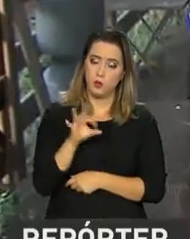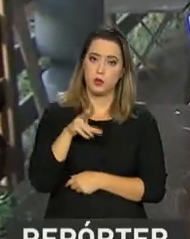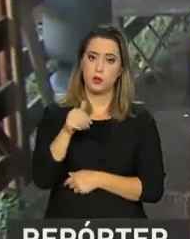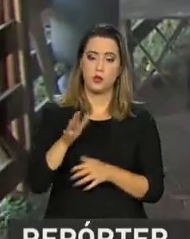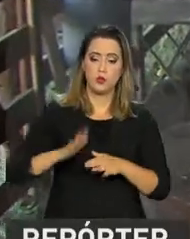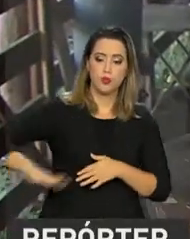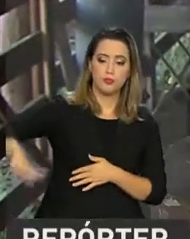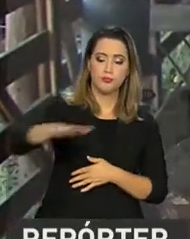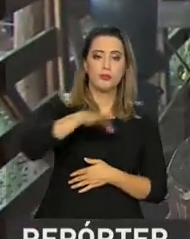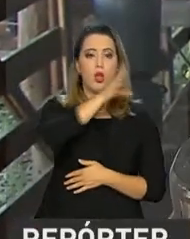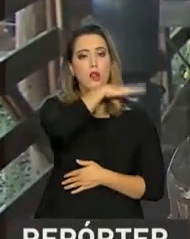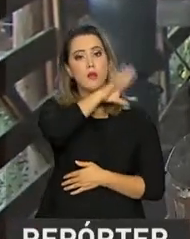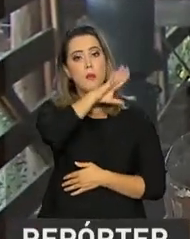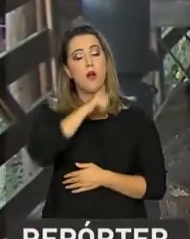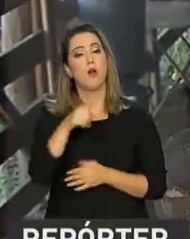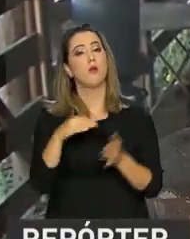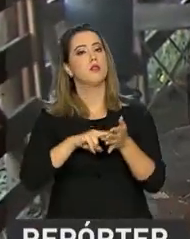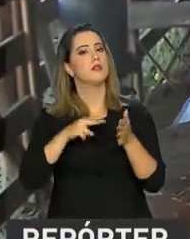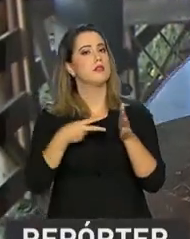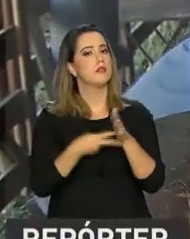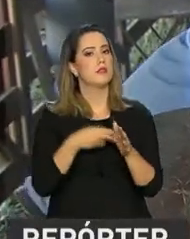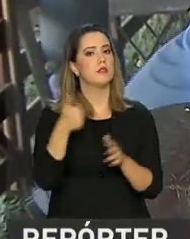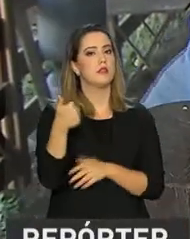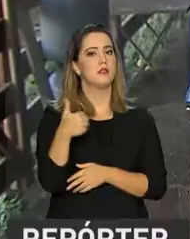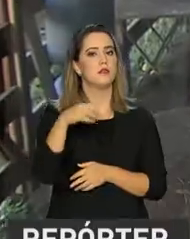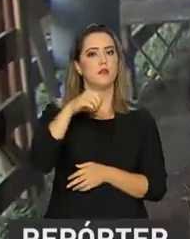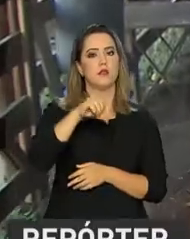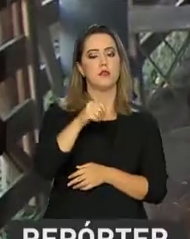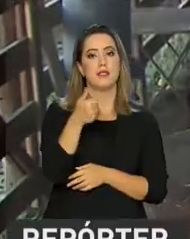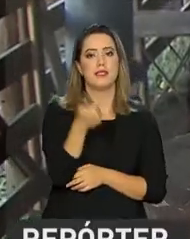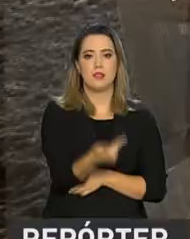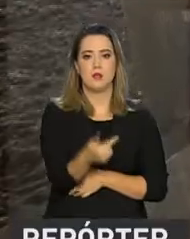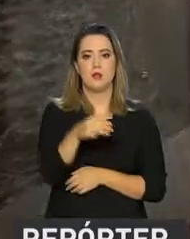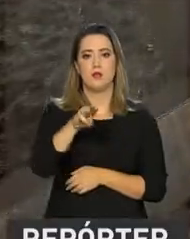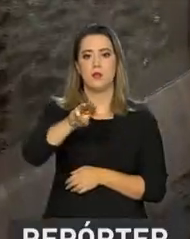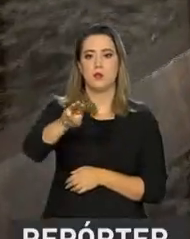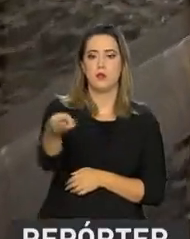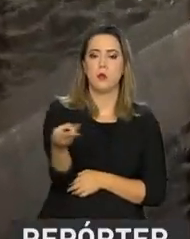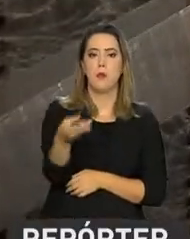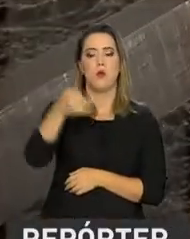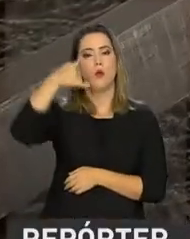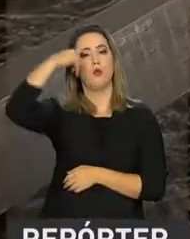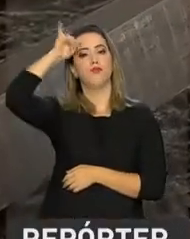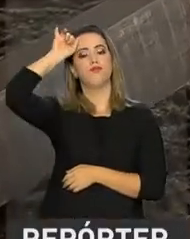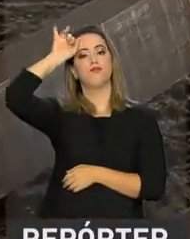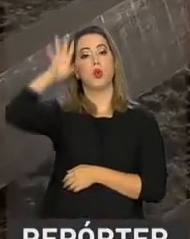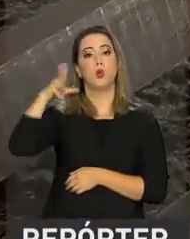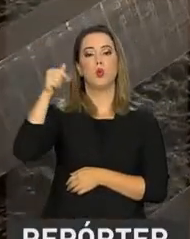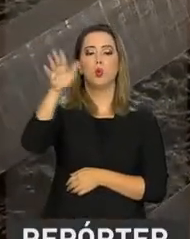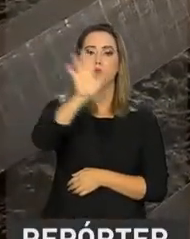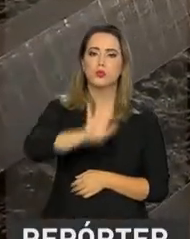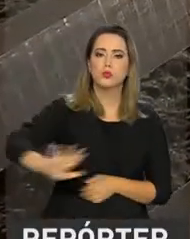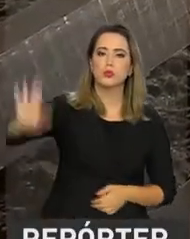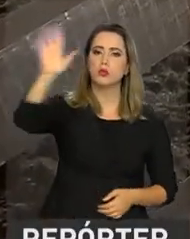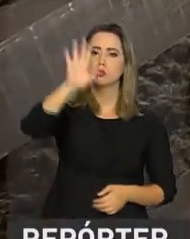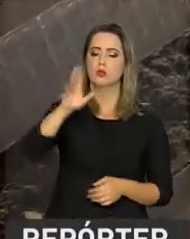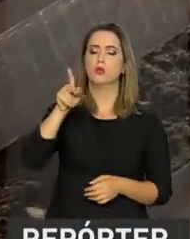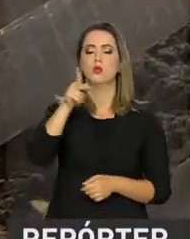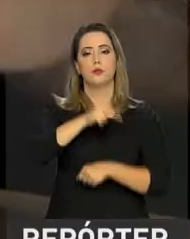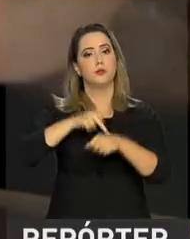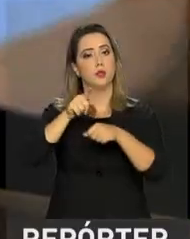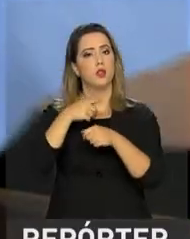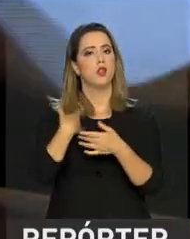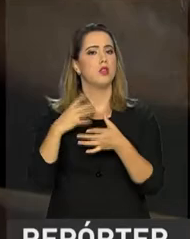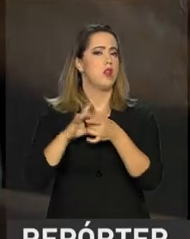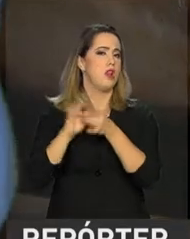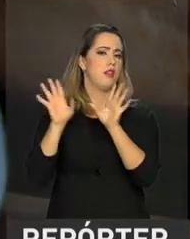aproximadamente 192 milhões de cabeças praticamente todos os estados do país são livres da aftosa